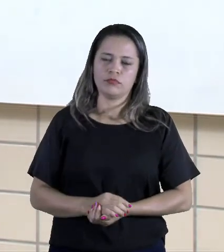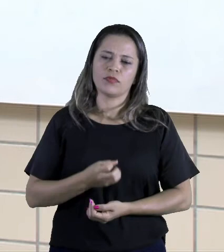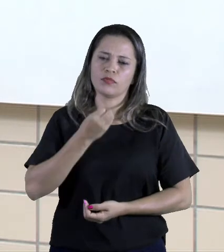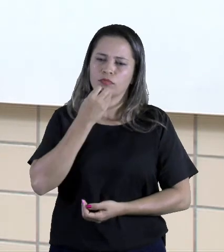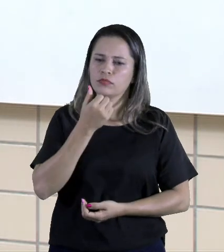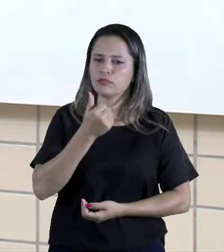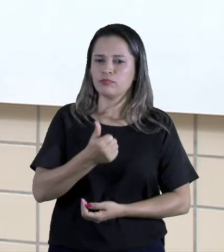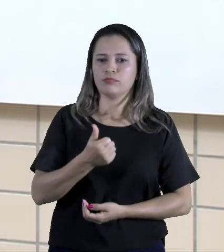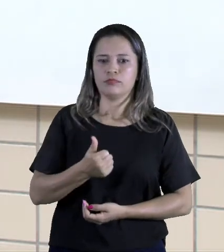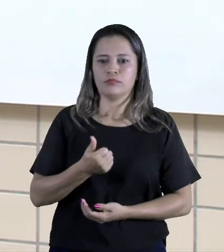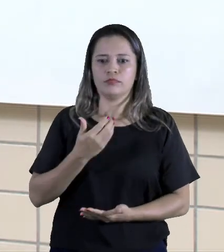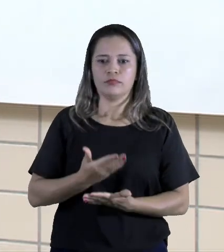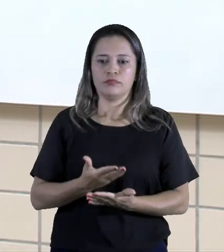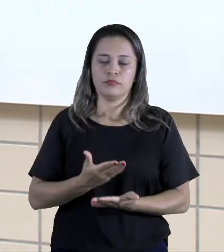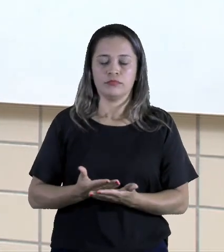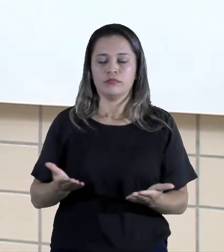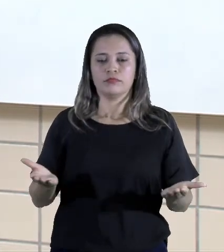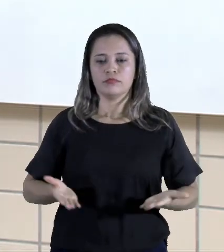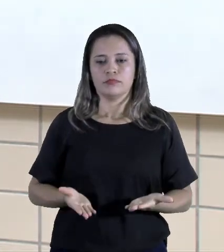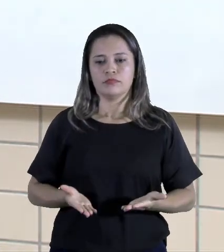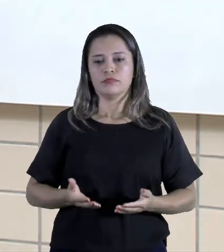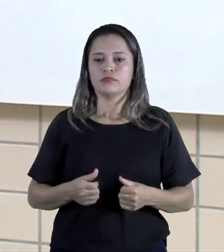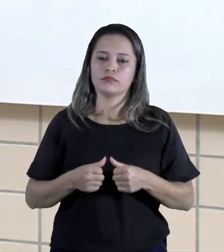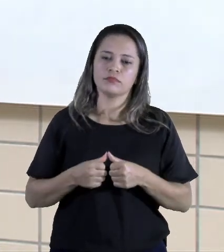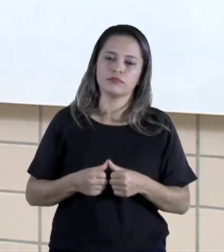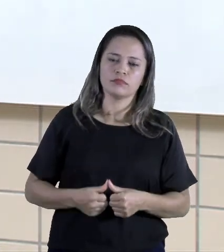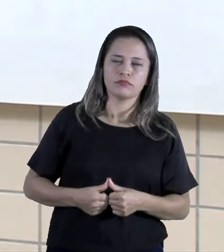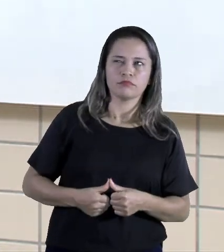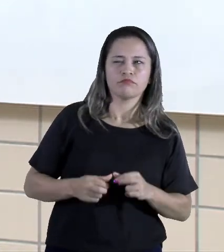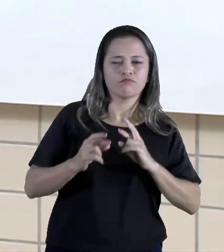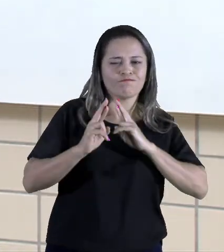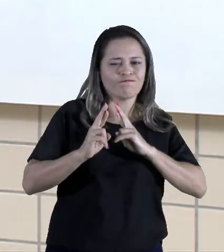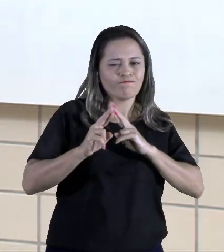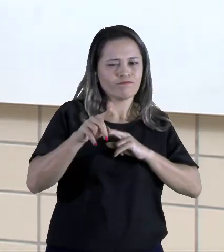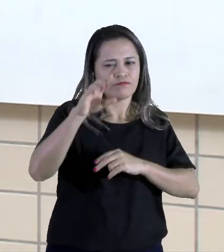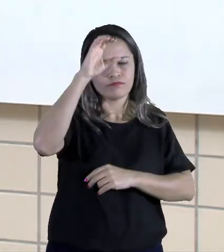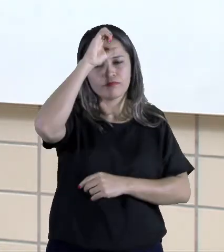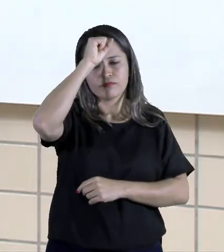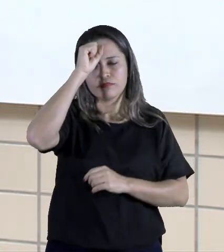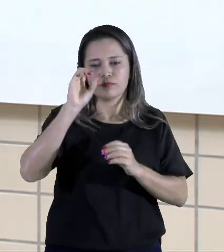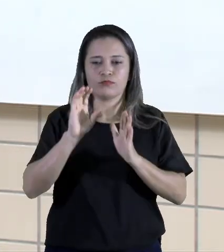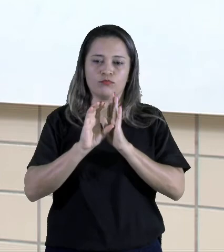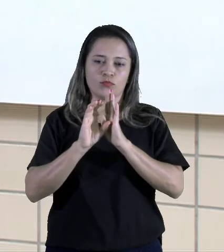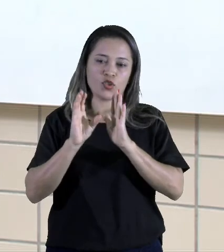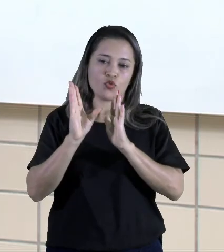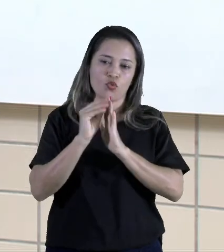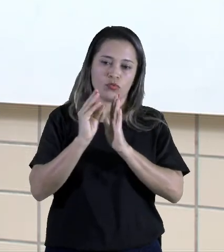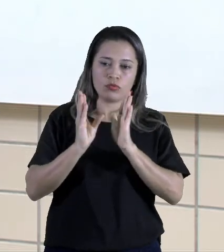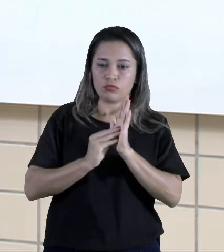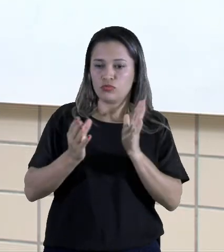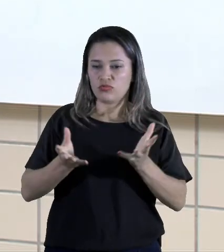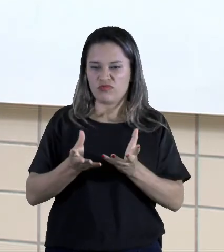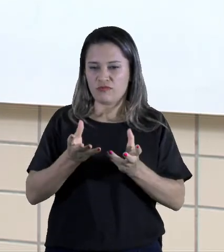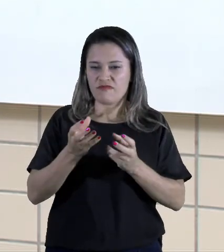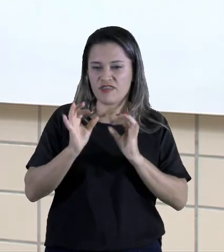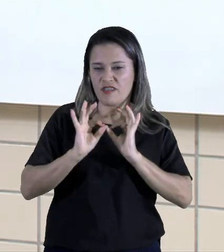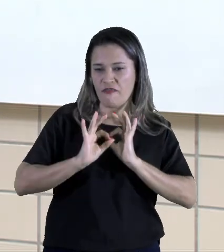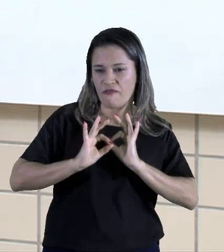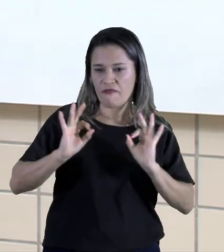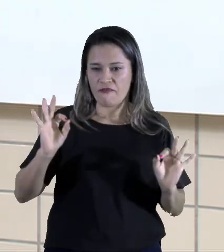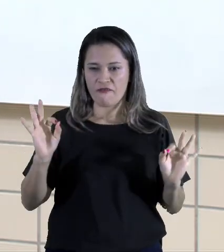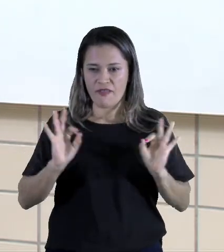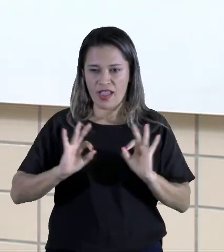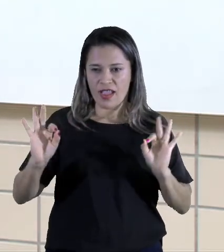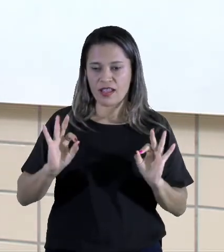muito bom nossa aula de hoje. Eu espero que você tenha aprendido o conteúdo de hoje, que você fique craque aí, ó, na leitura de